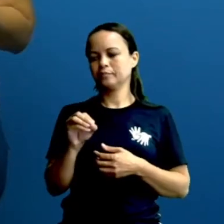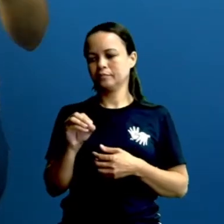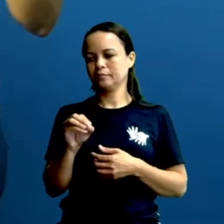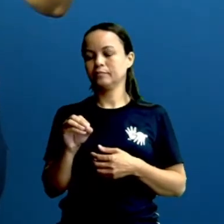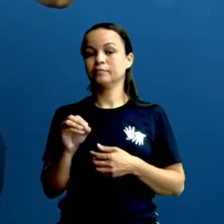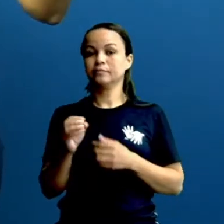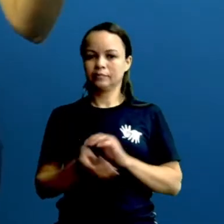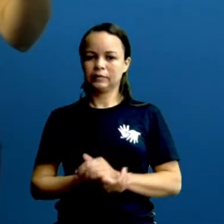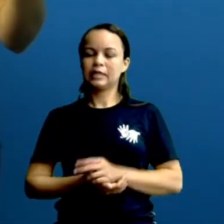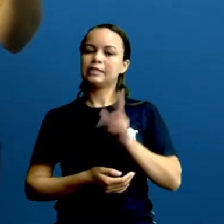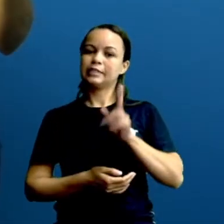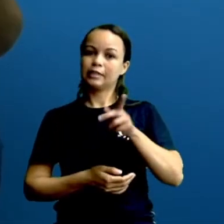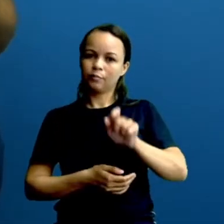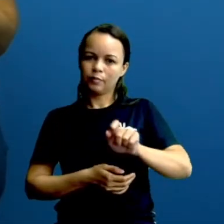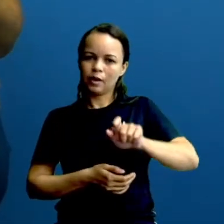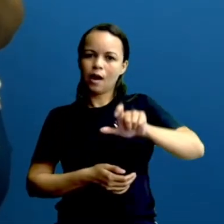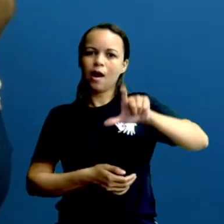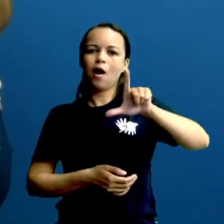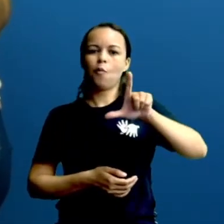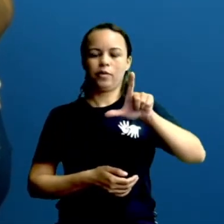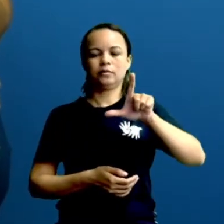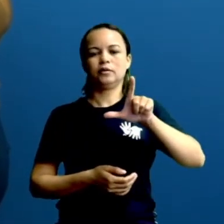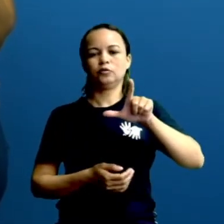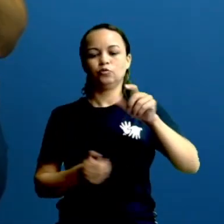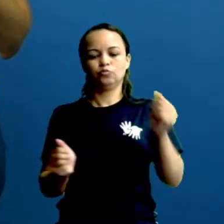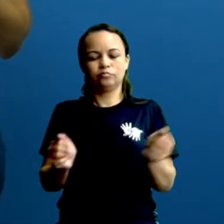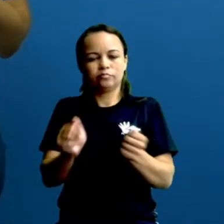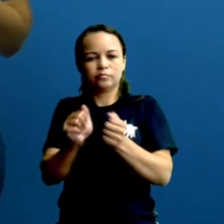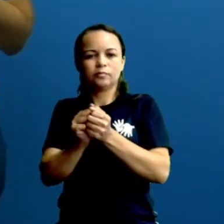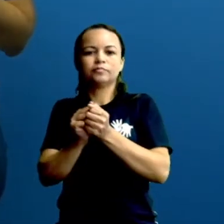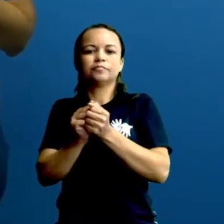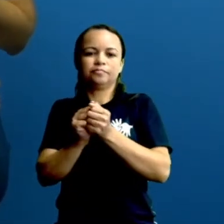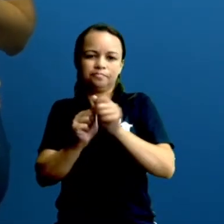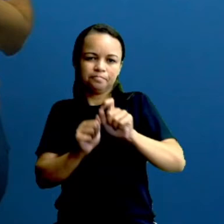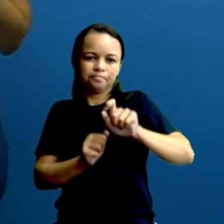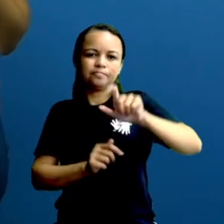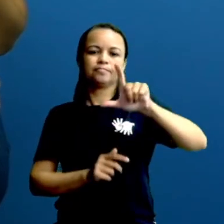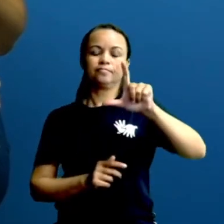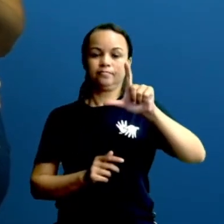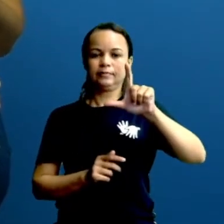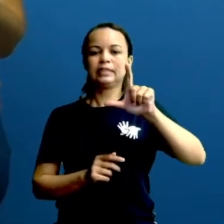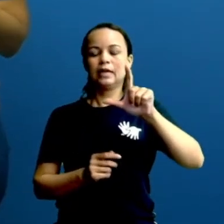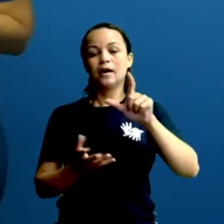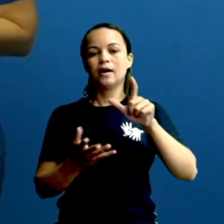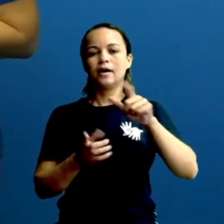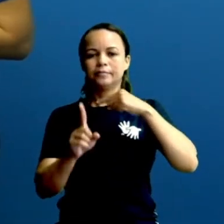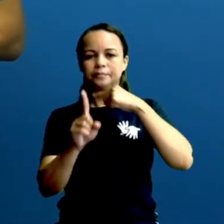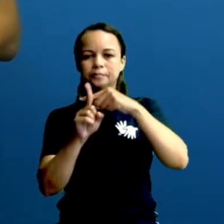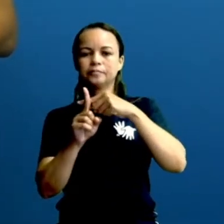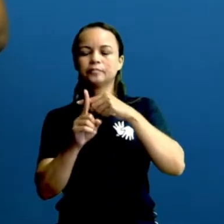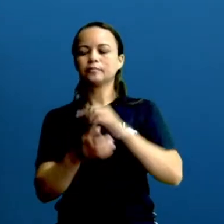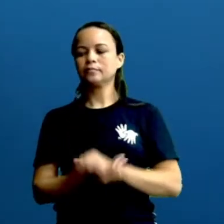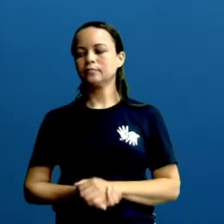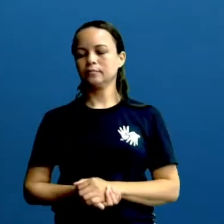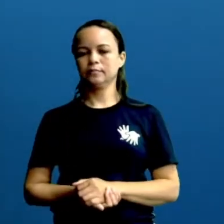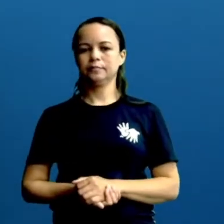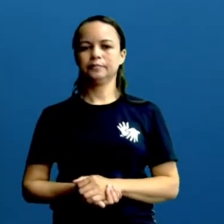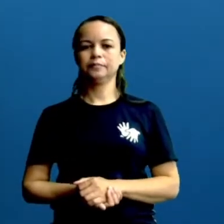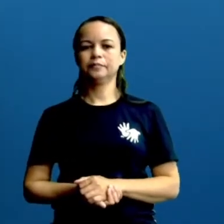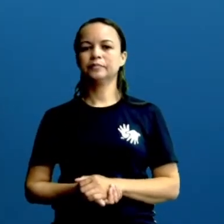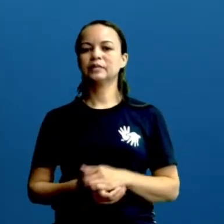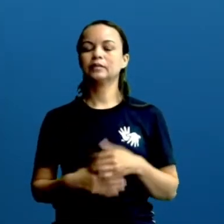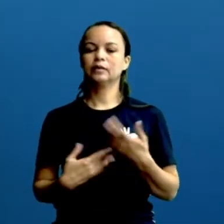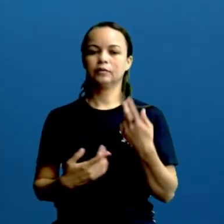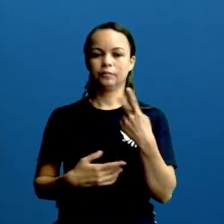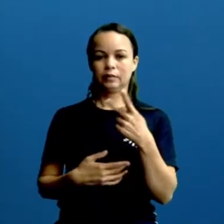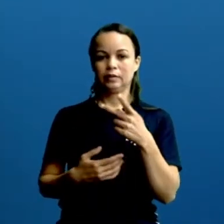Tá sempre aumentando, né? Tô juntando, tô aumentando, é adição. Então, aqui com